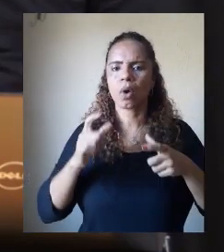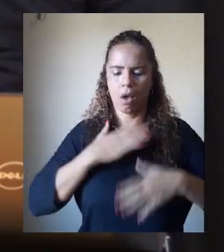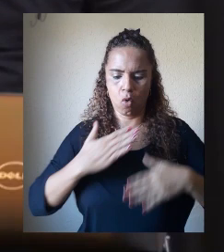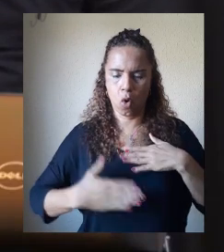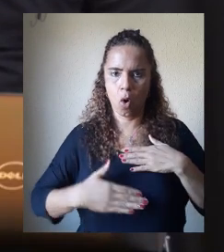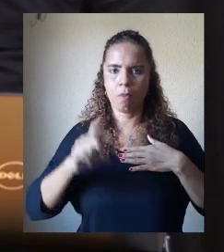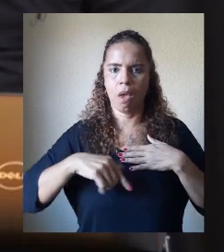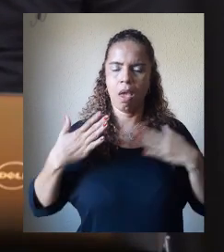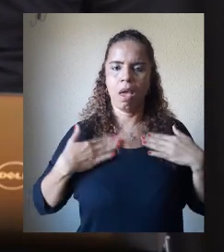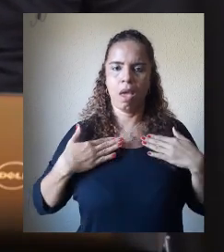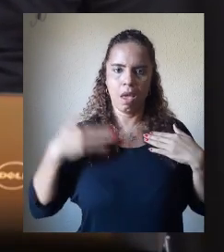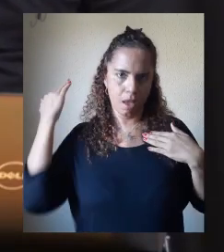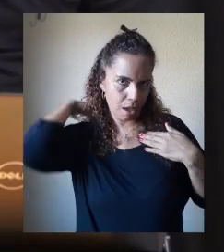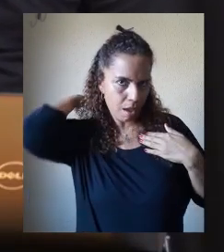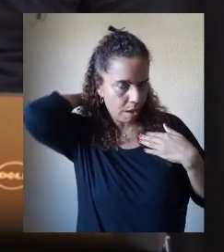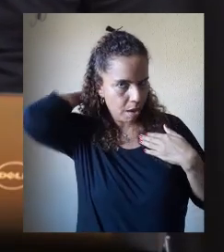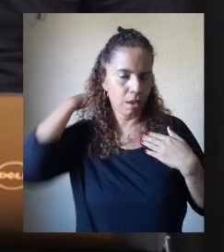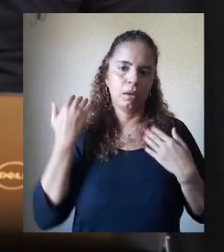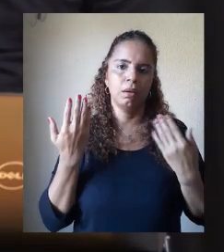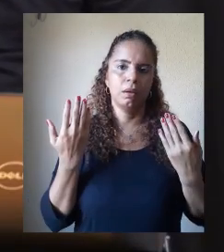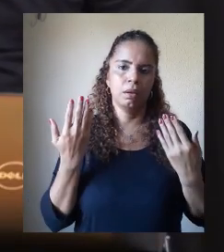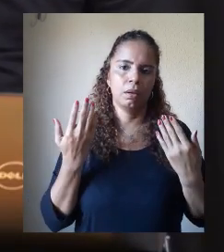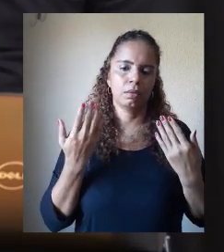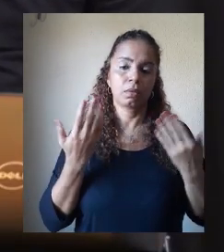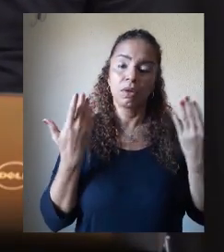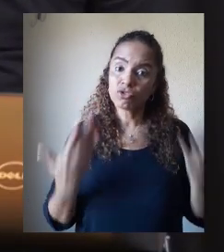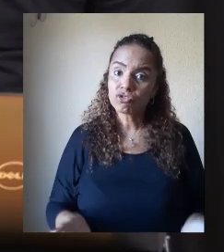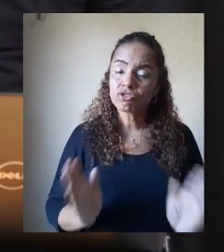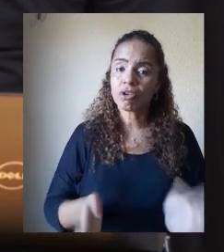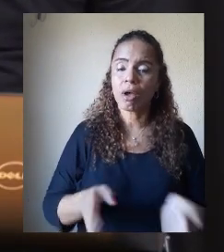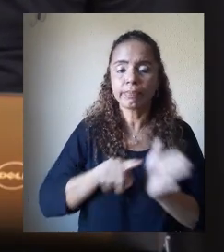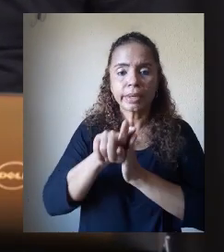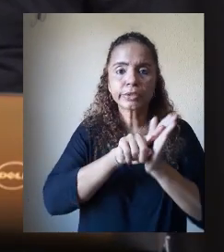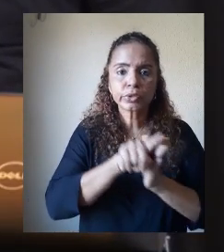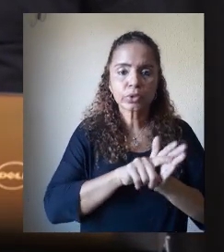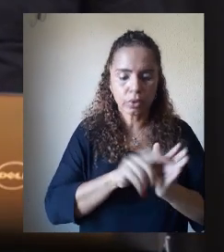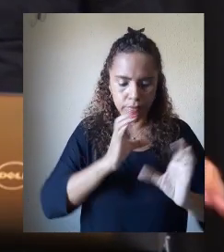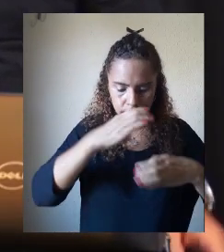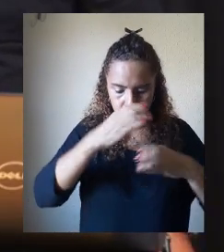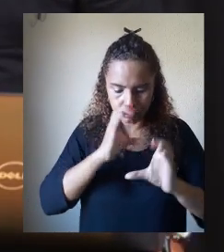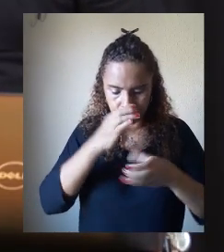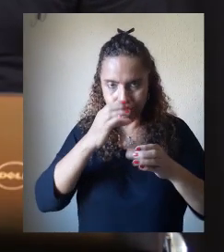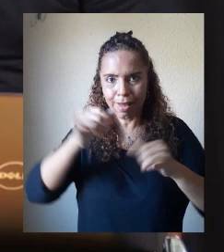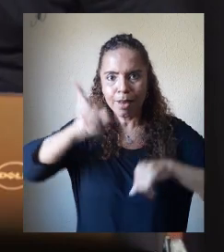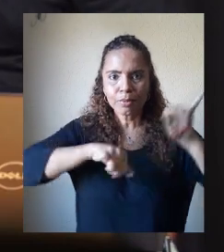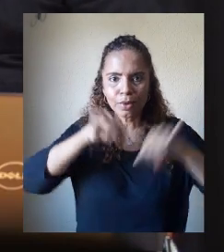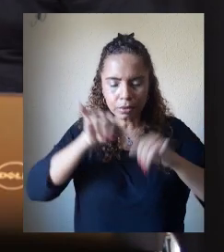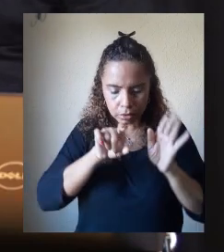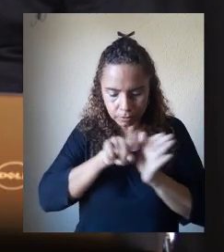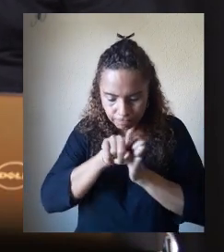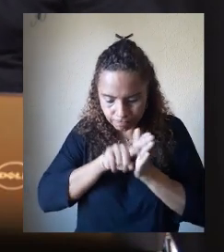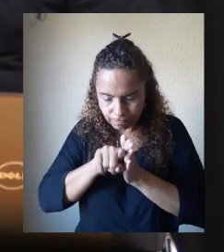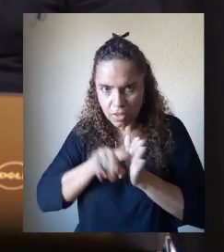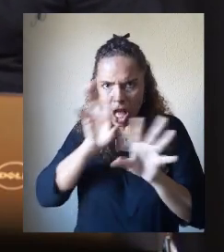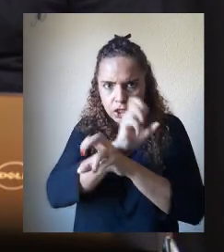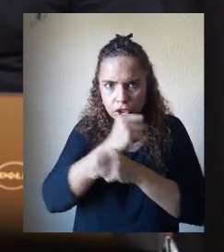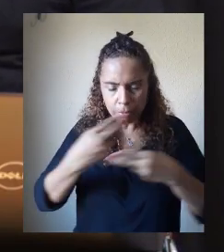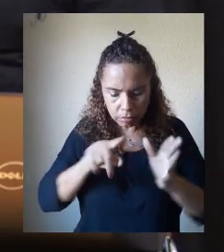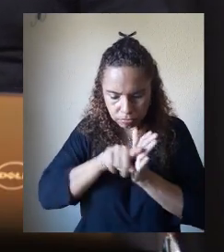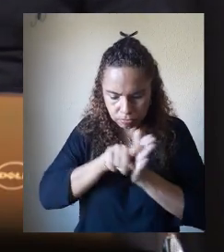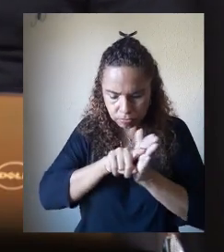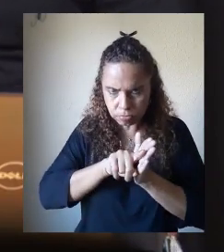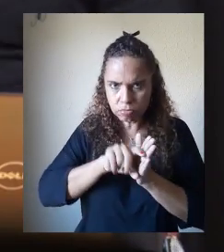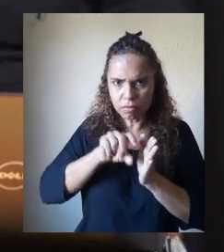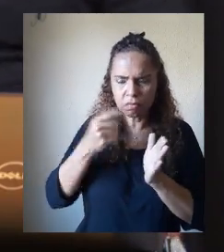primeiros achados eram in vitro, em animais de laboratório, a gente não sabia se isso ia ter algum impacto em vivo, né, nas pessoas mesmo. Será que